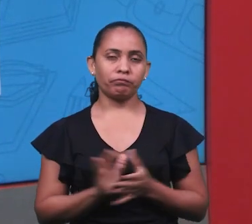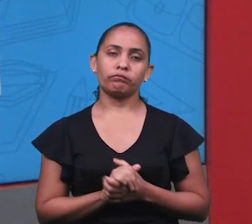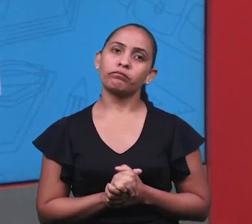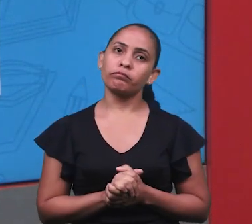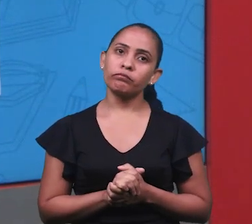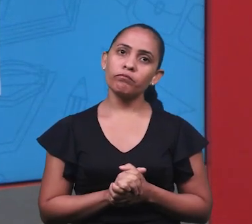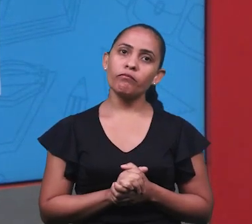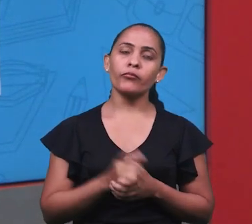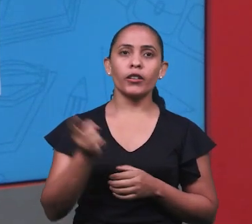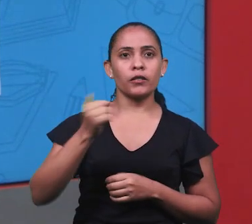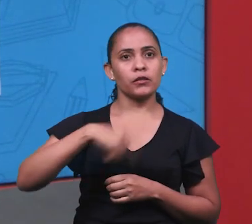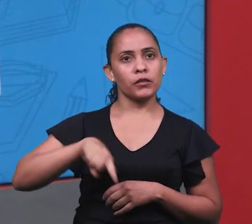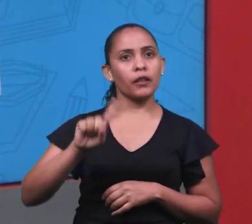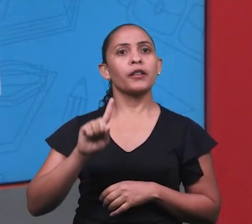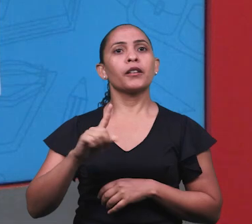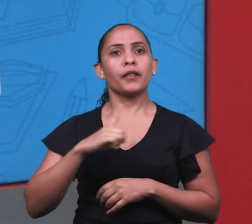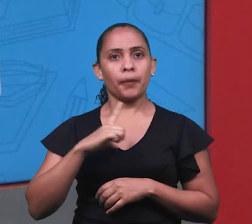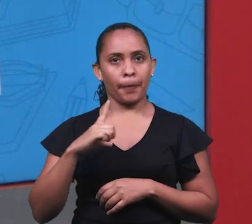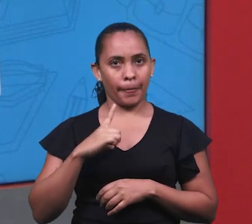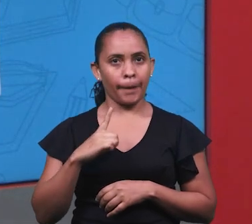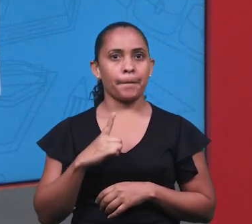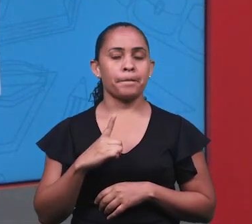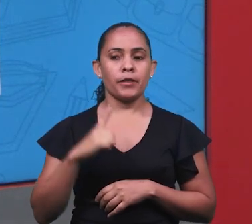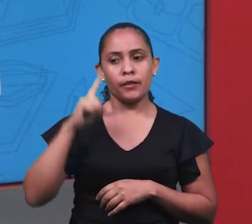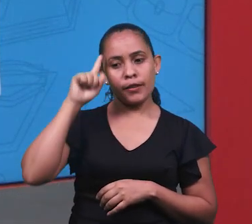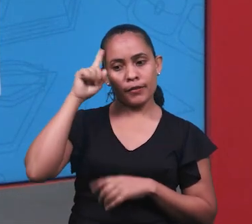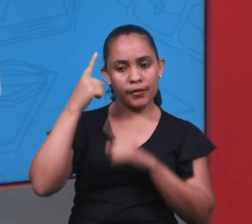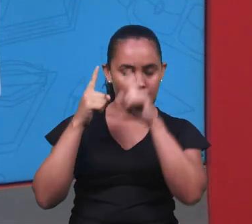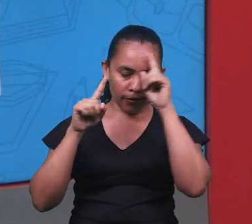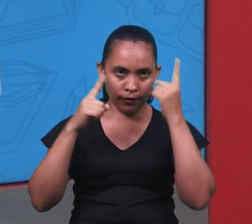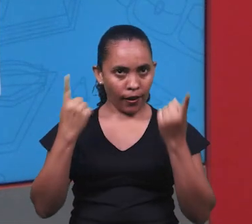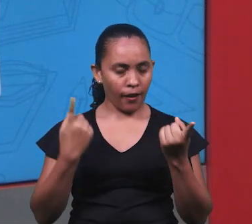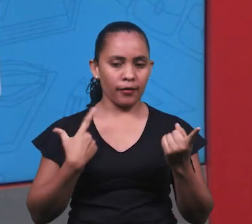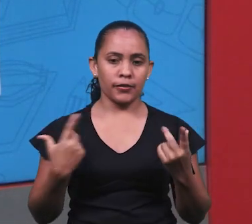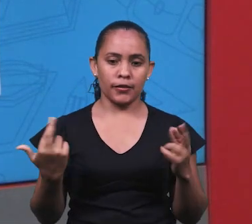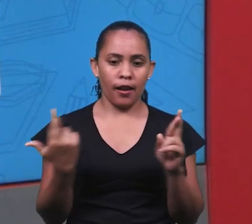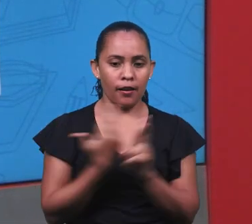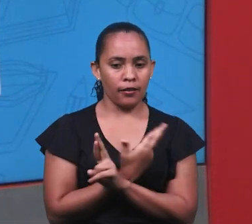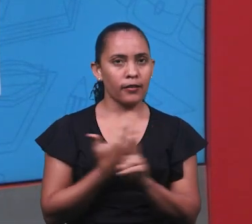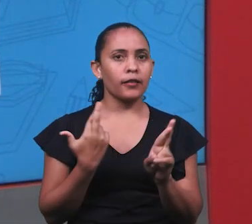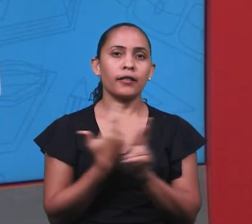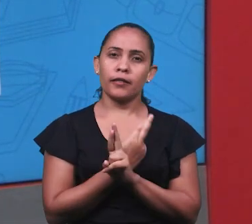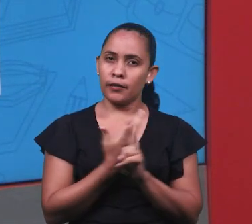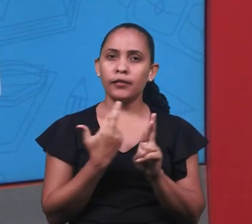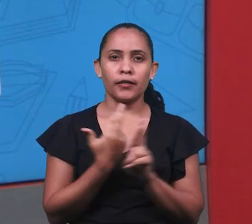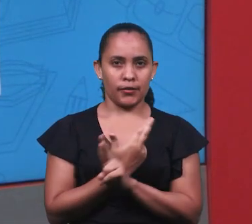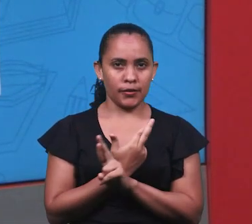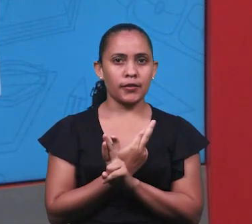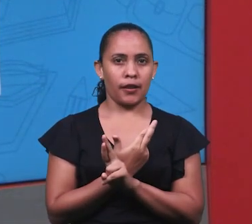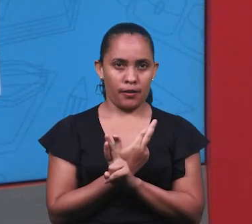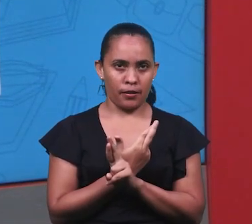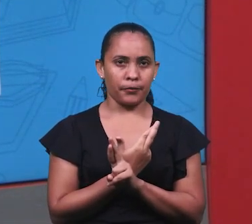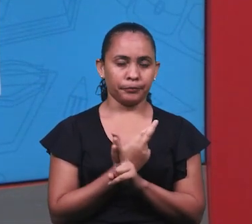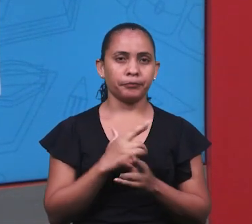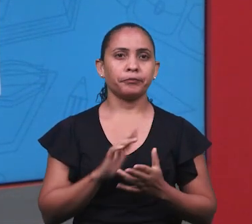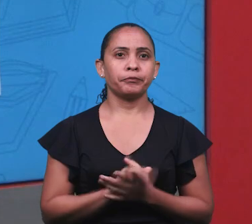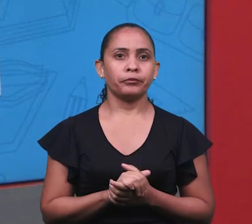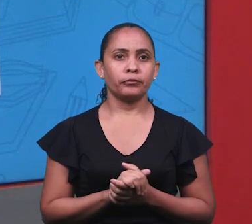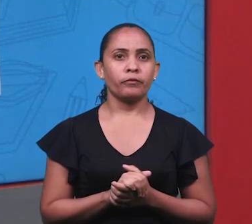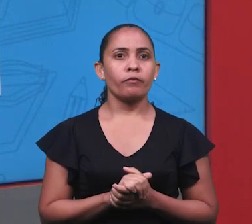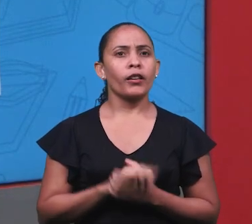Então, a sua coerência e a plausibilidade entre as ideias, né? A relação entre as ideias também precisa ser uma relação plausível,